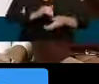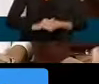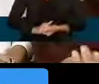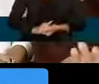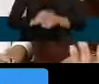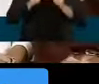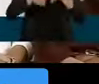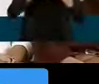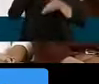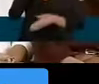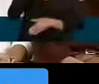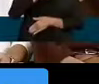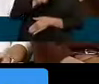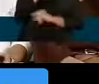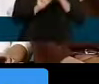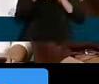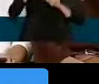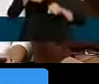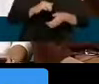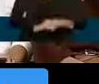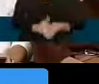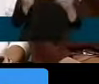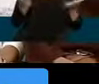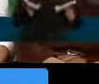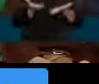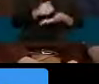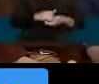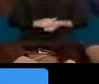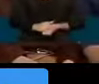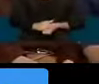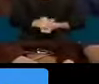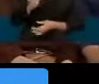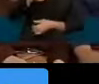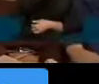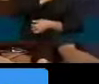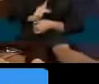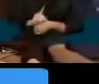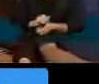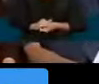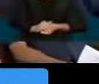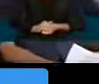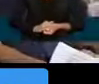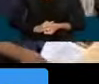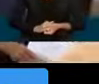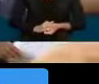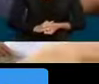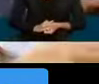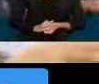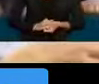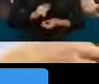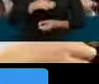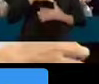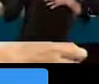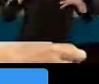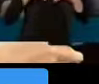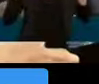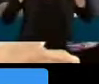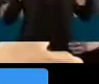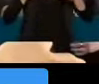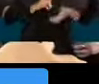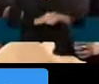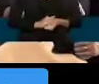Já contei! E hoje, presidente, a maior alegria